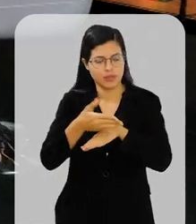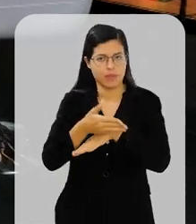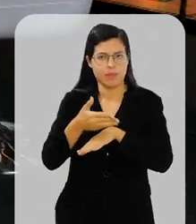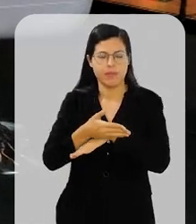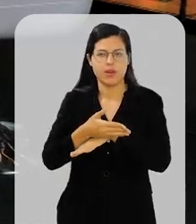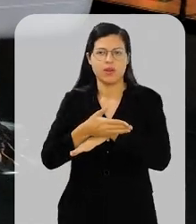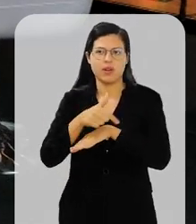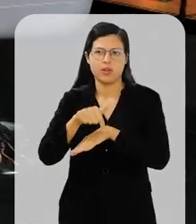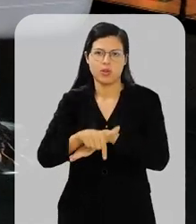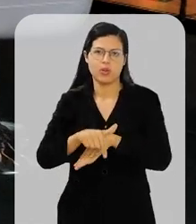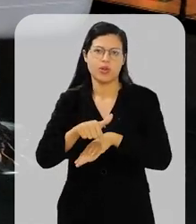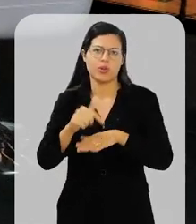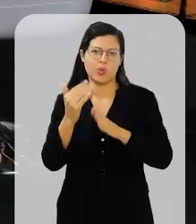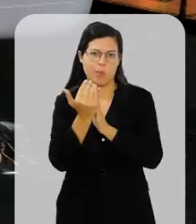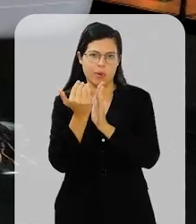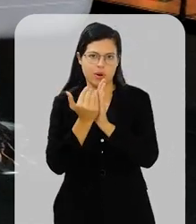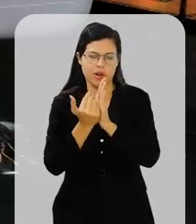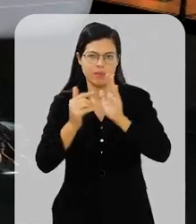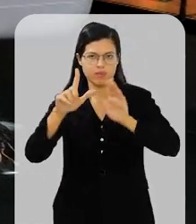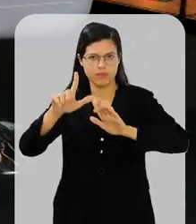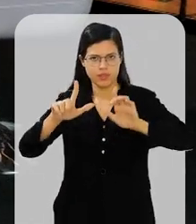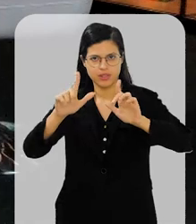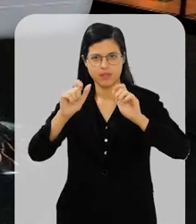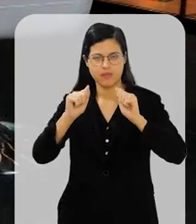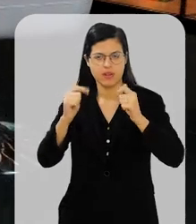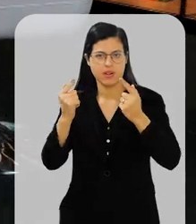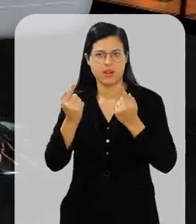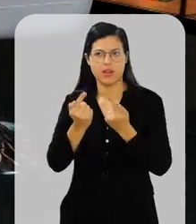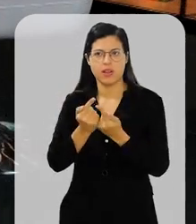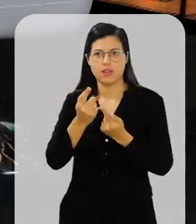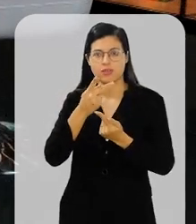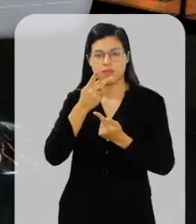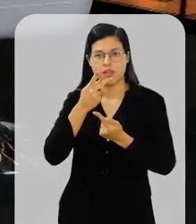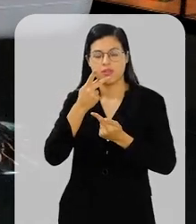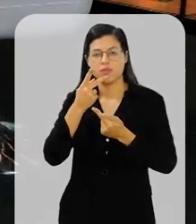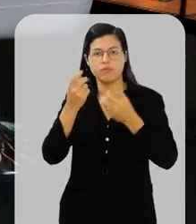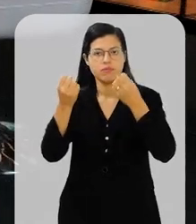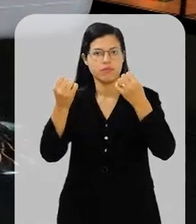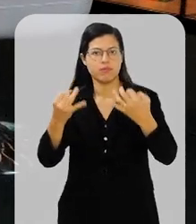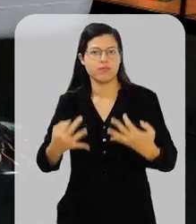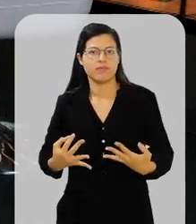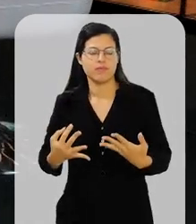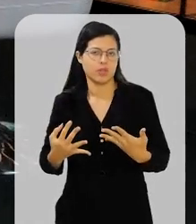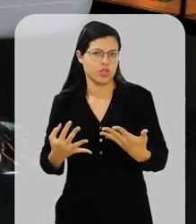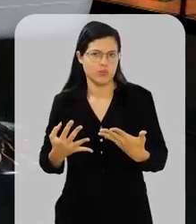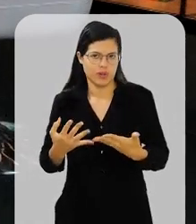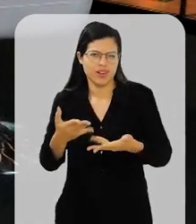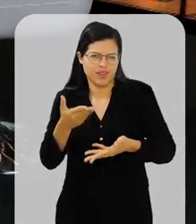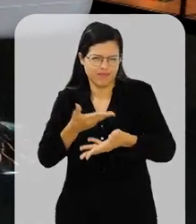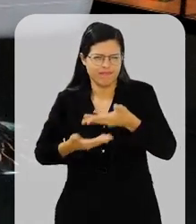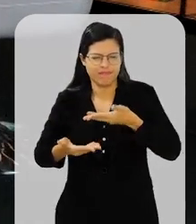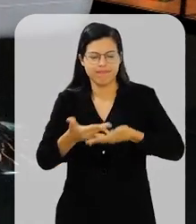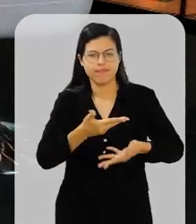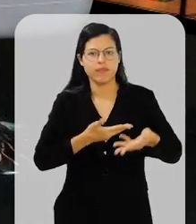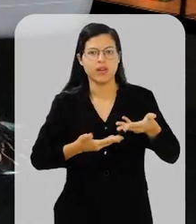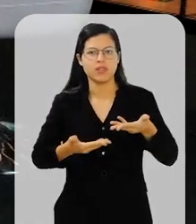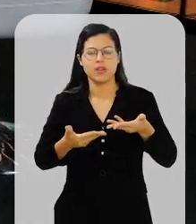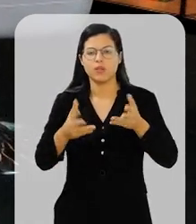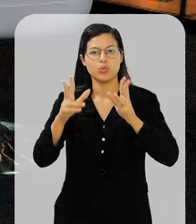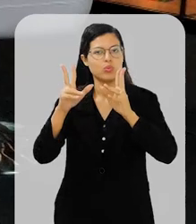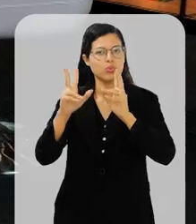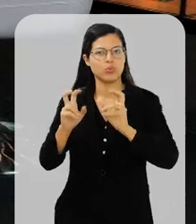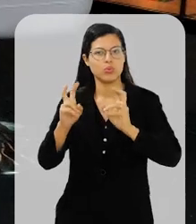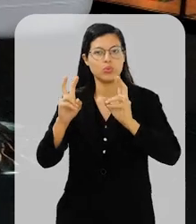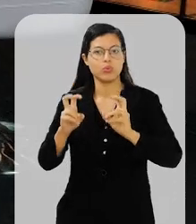de estarem aqui nesse estúdio, na TV Alerge, falando e esclarecendo, compartilhando, na verdade,